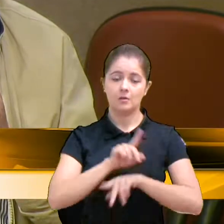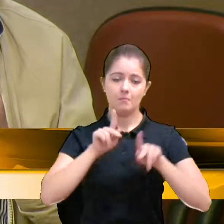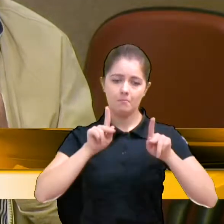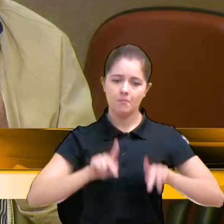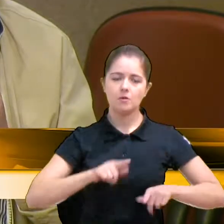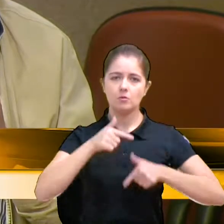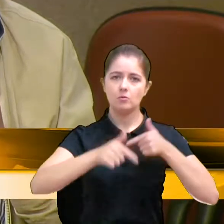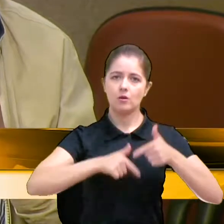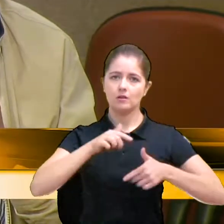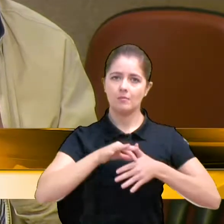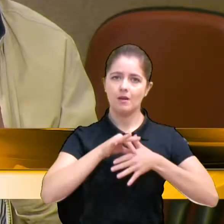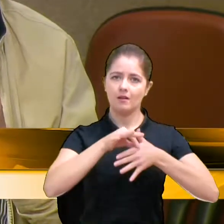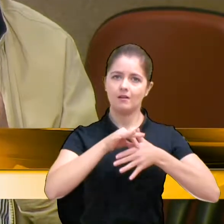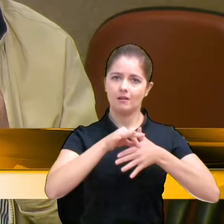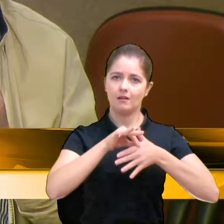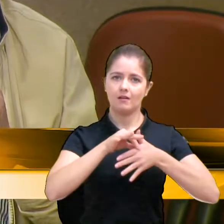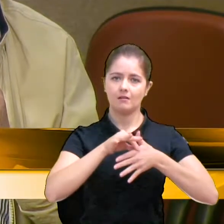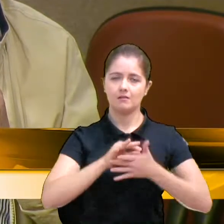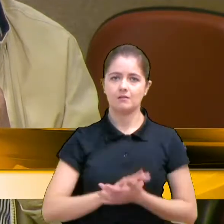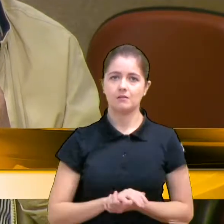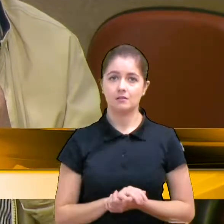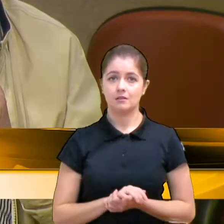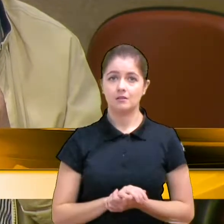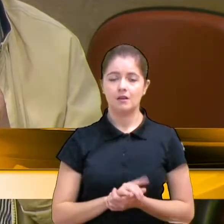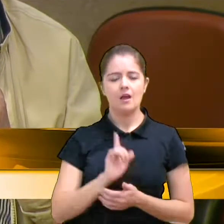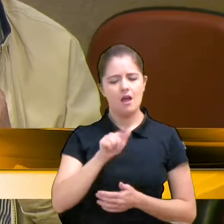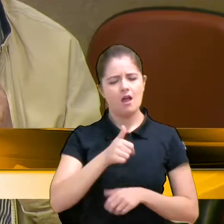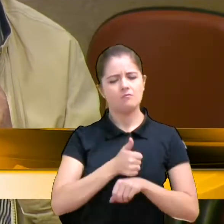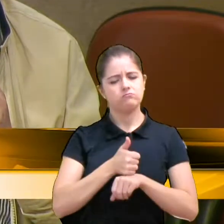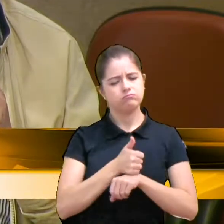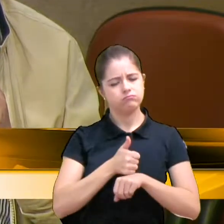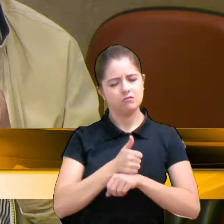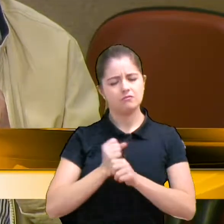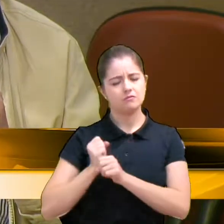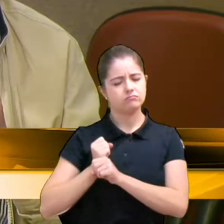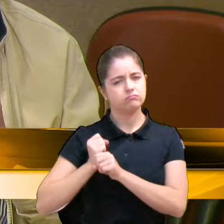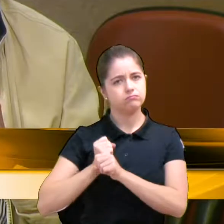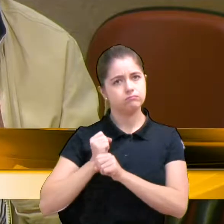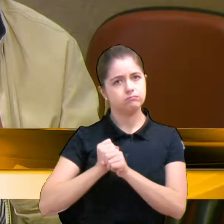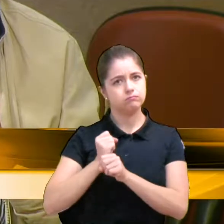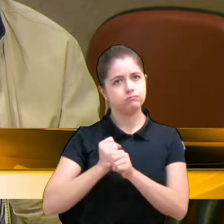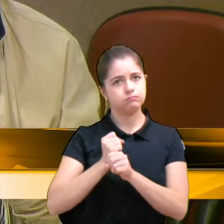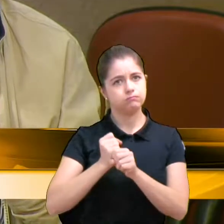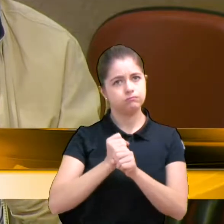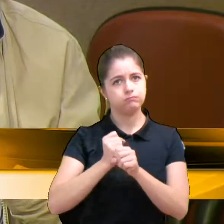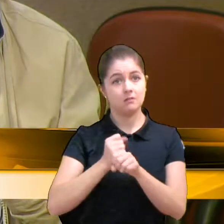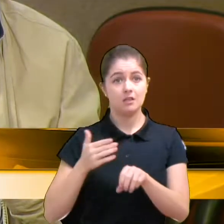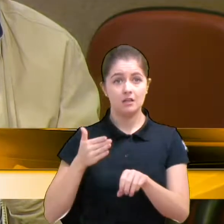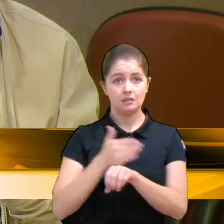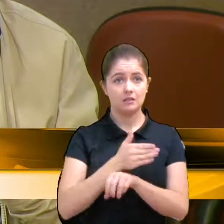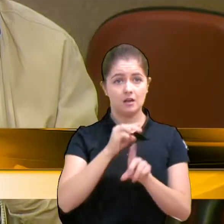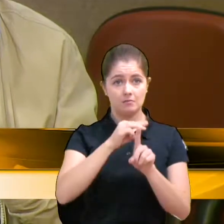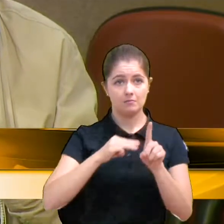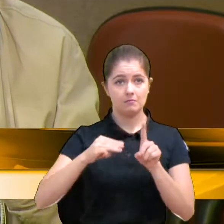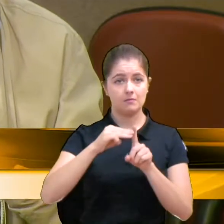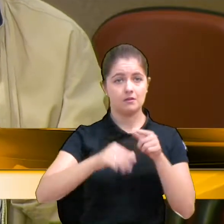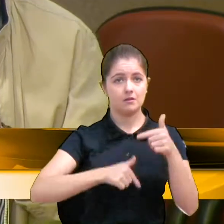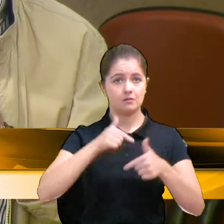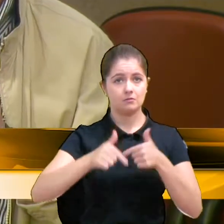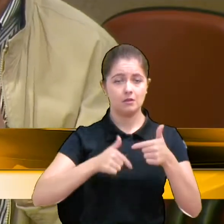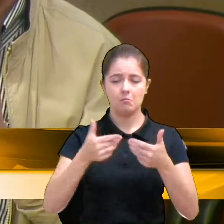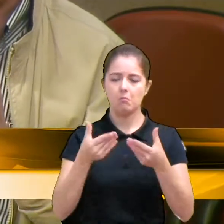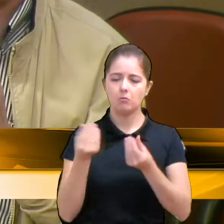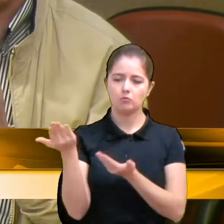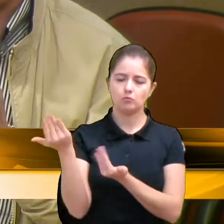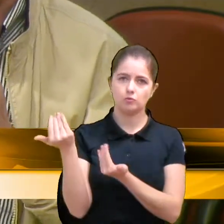É uma profissão que durante muitos anos significou uma porta de entrada no mercado de trabalho para muitos